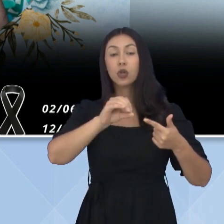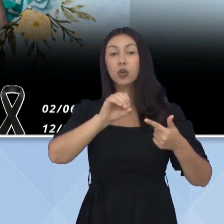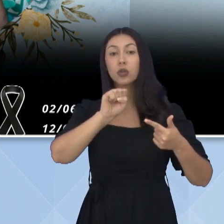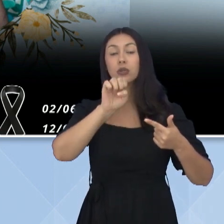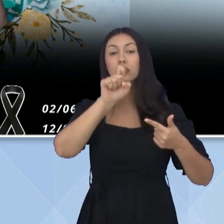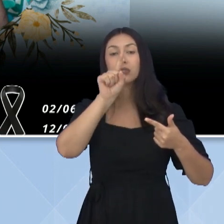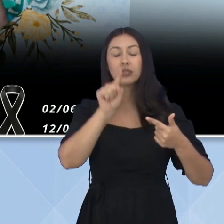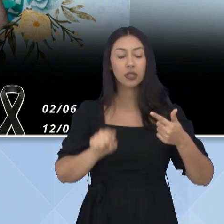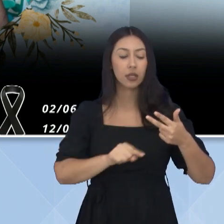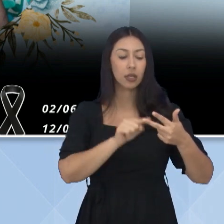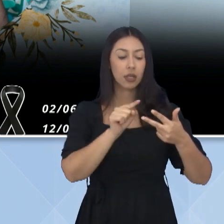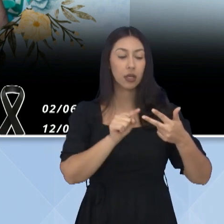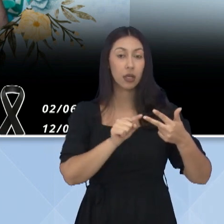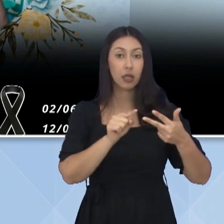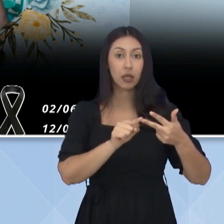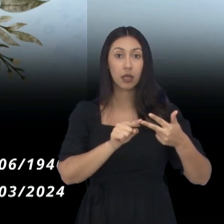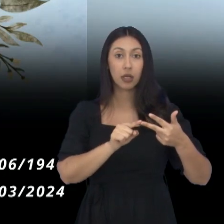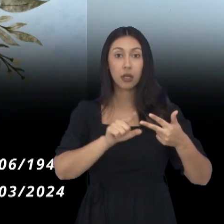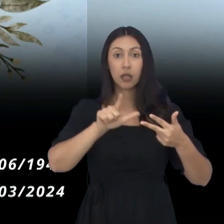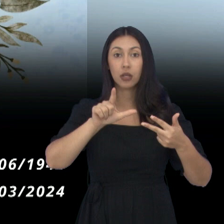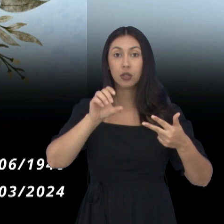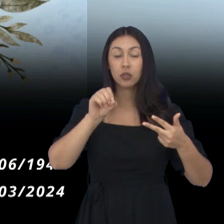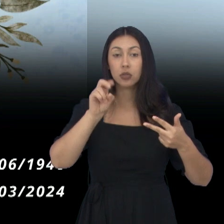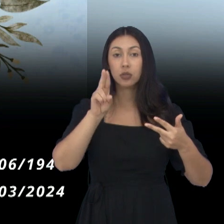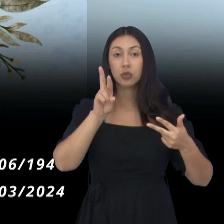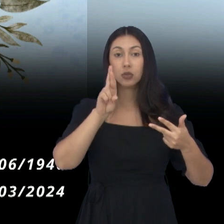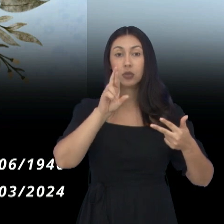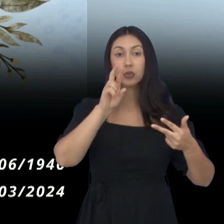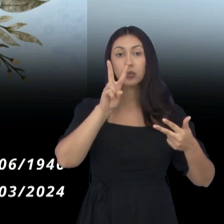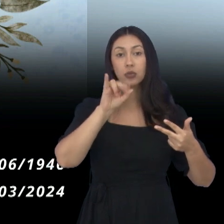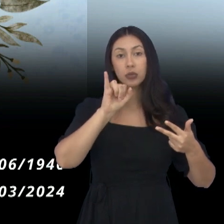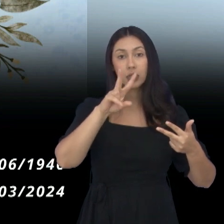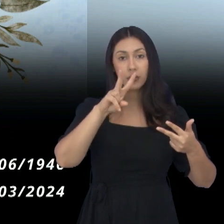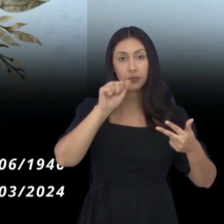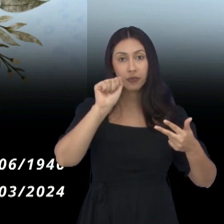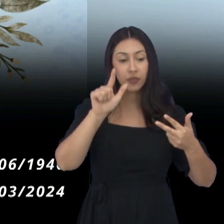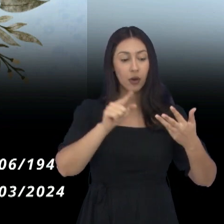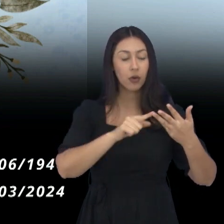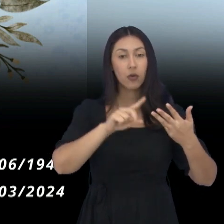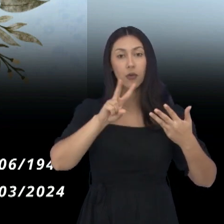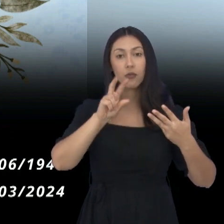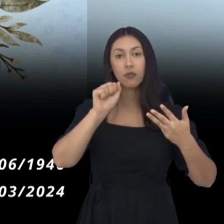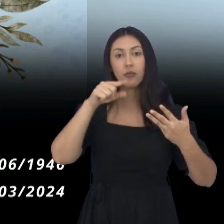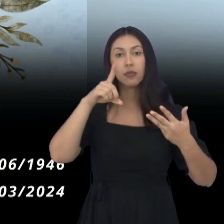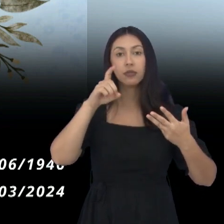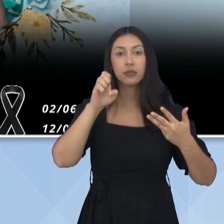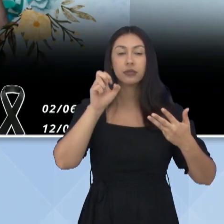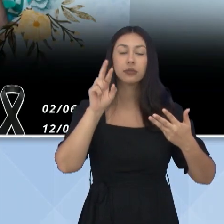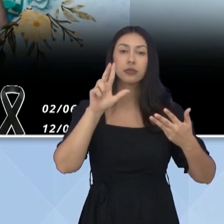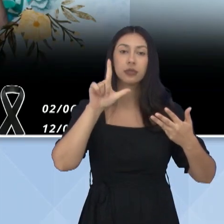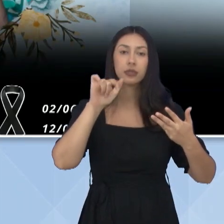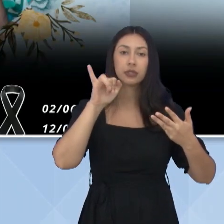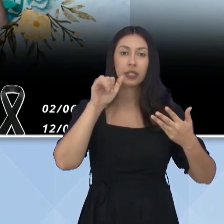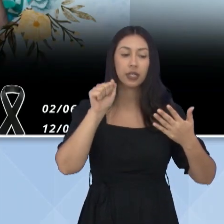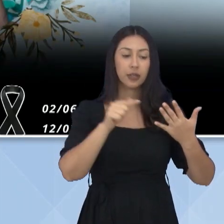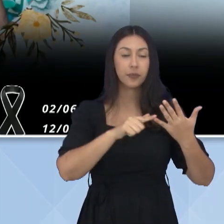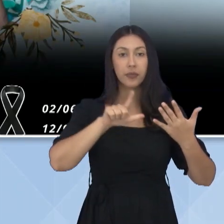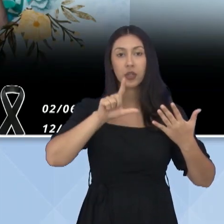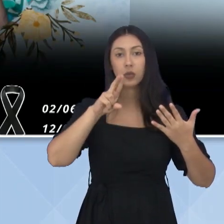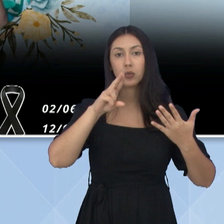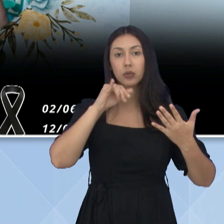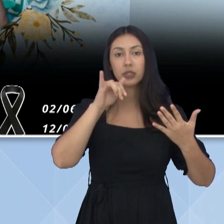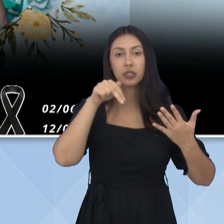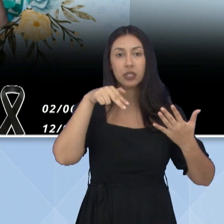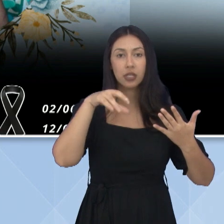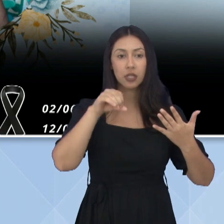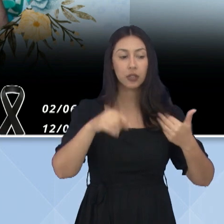Moreira Santos, Lorival Moreira Santos, Vanderleia Moreira Silva, Luciano Moreira